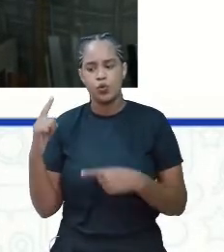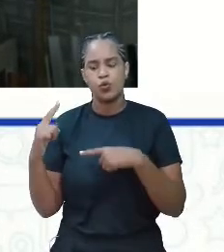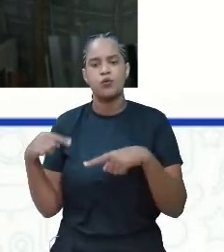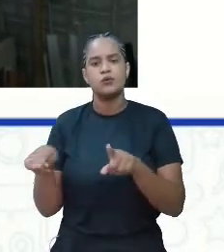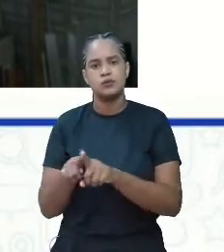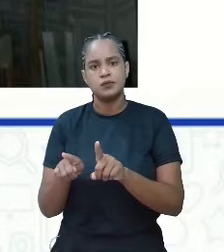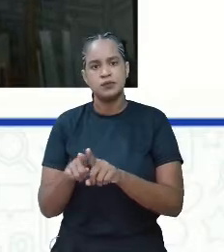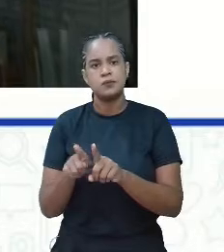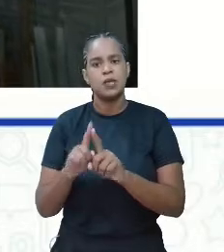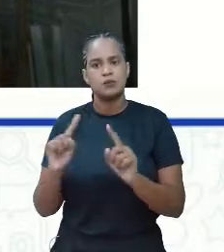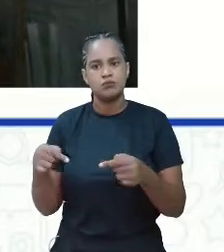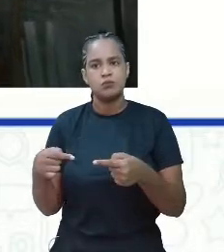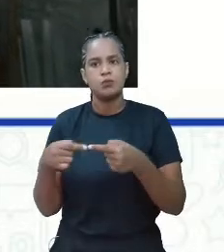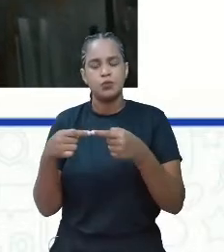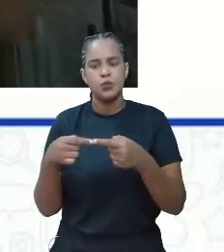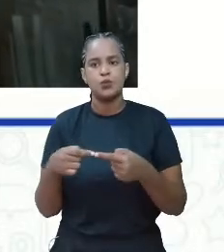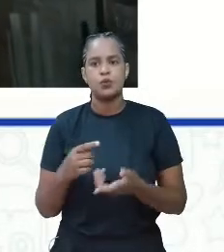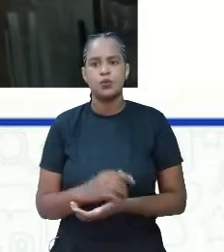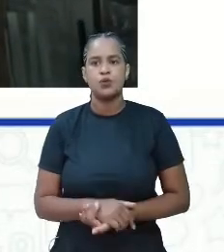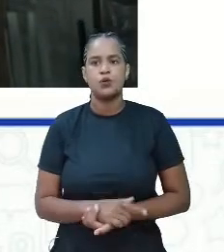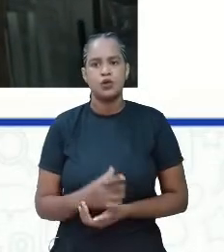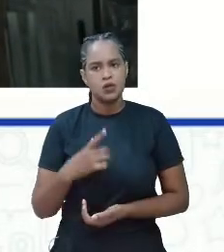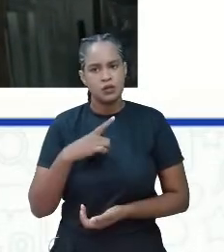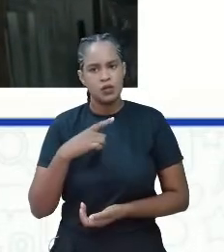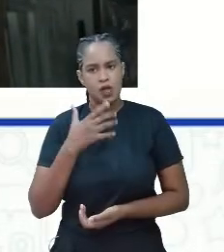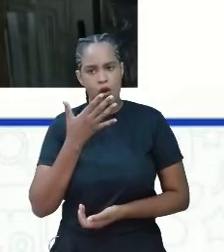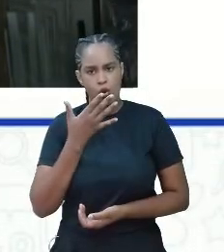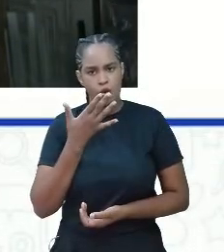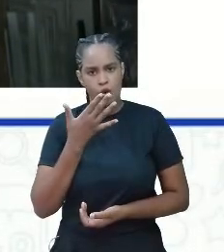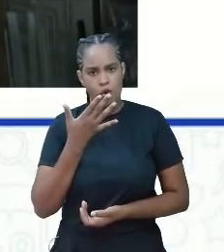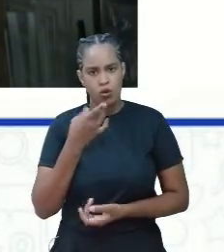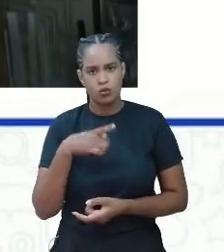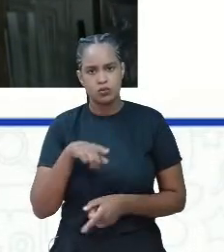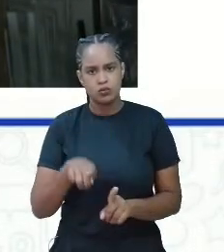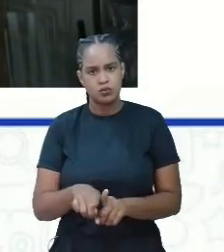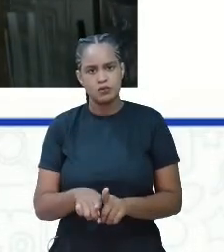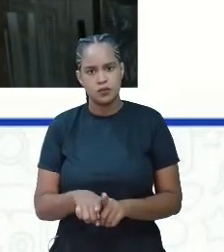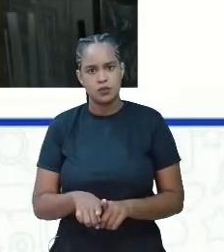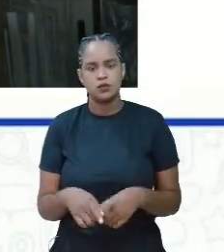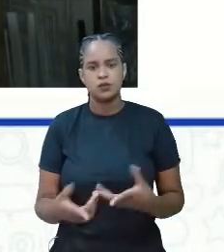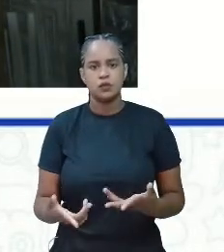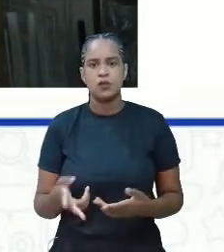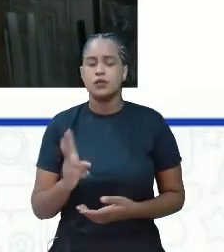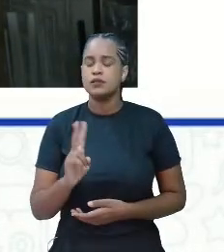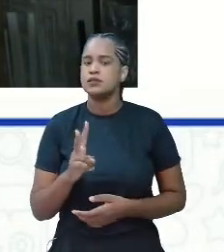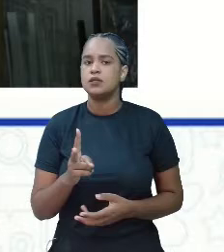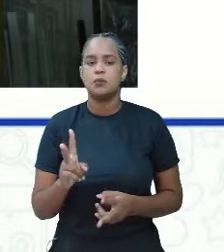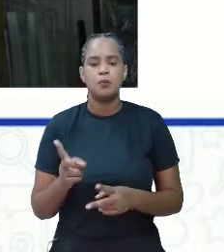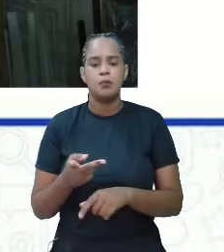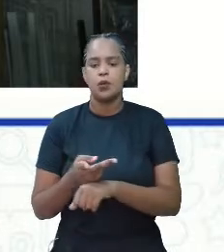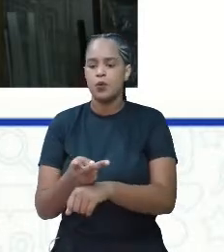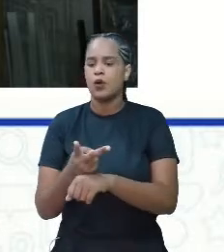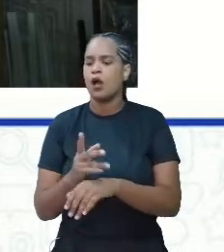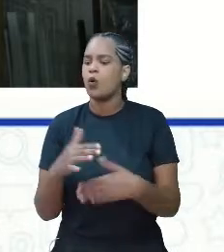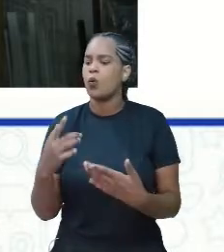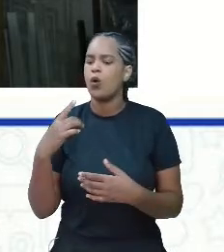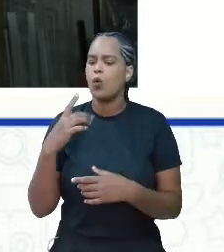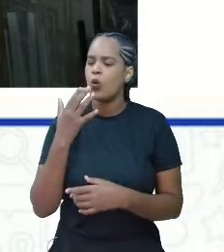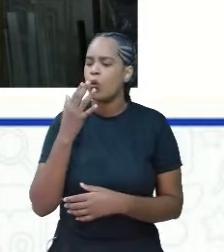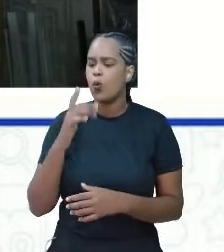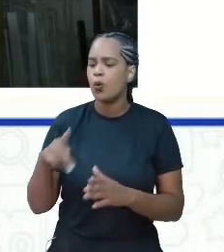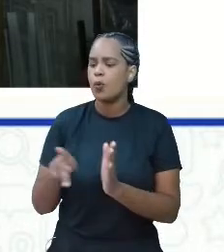uma discussão durante anos, principalmente na época do psicodelismo, se procurava muita cor do som e tal. No meu